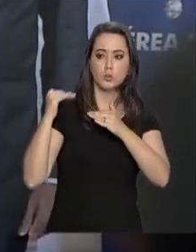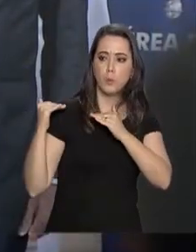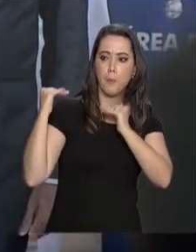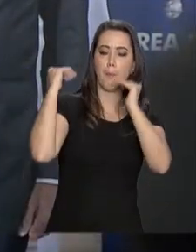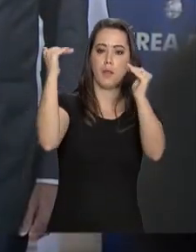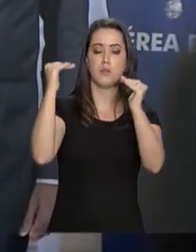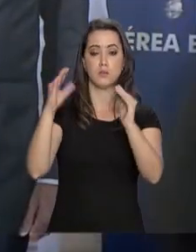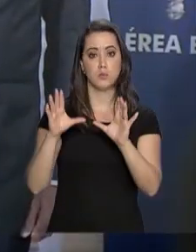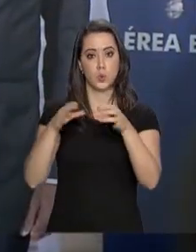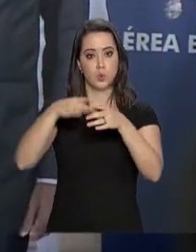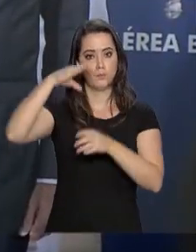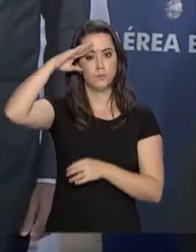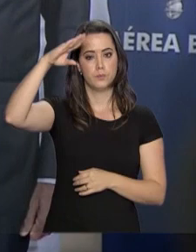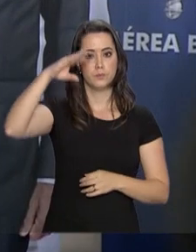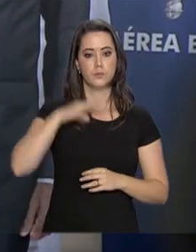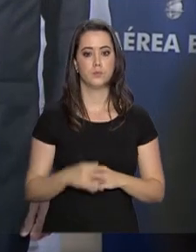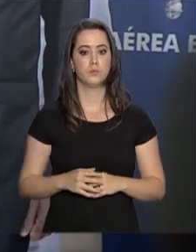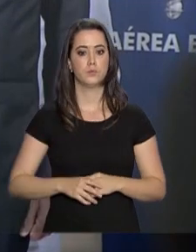Armadas.